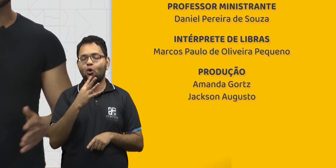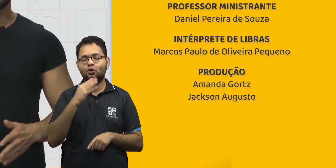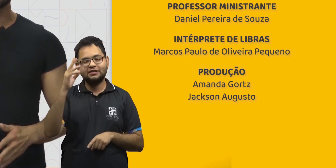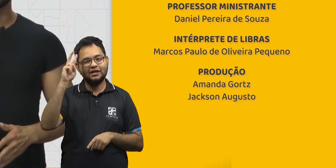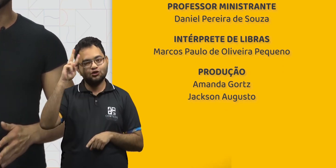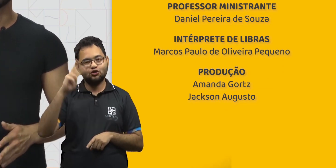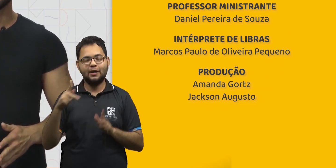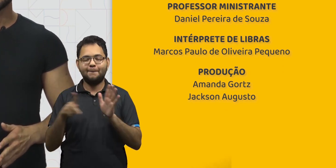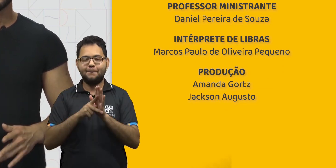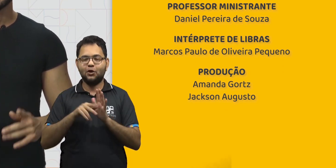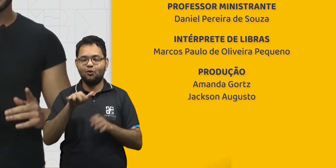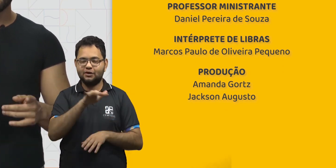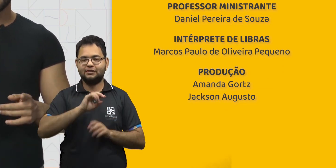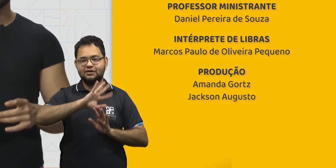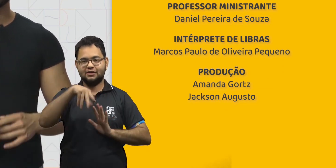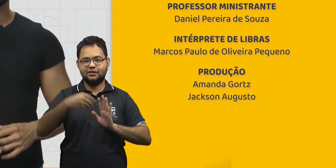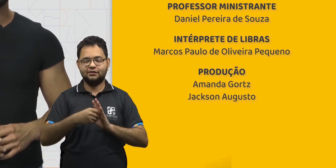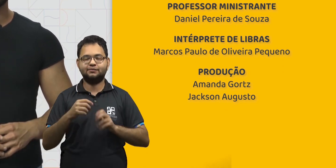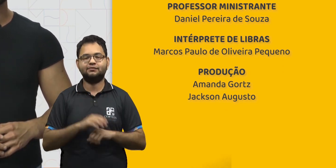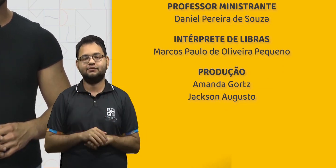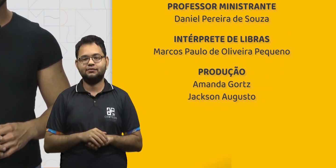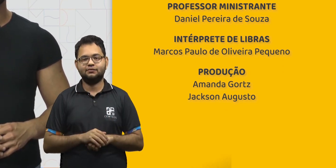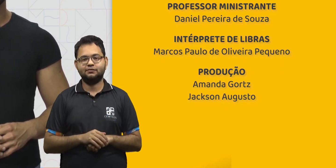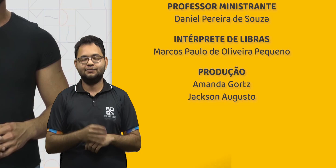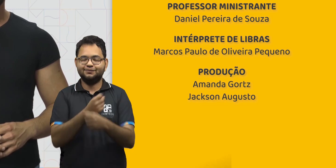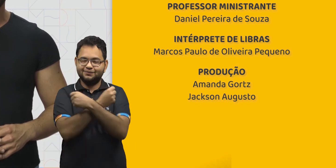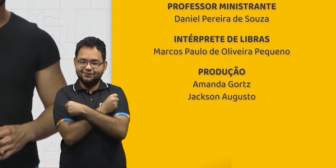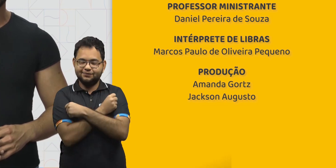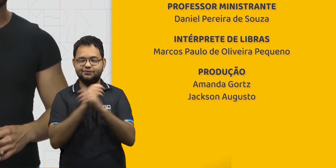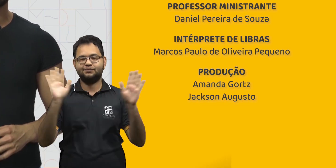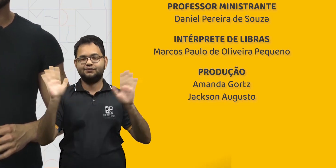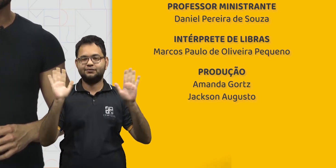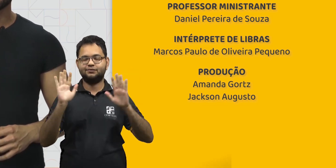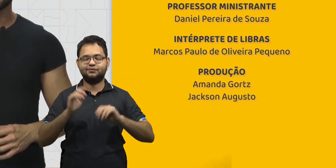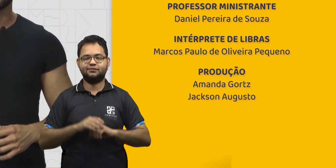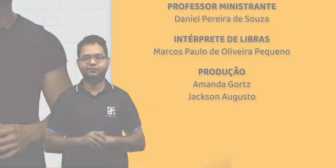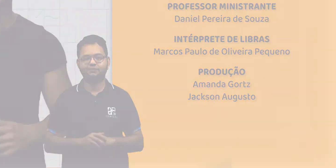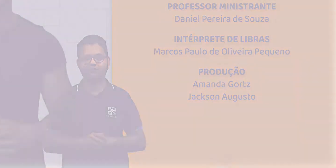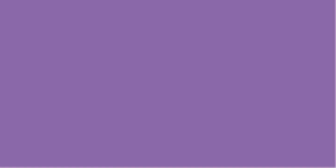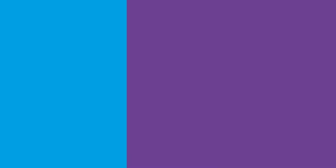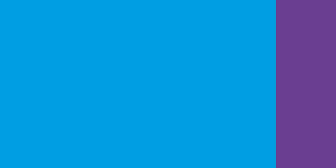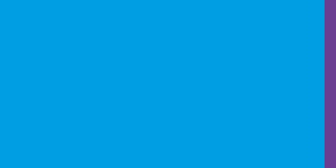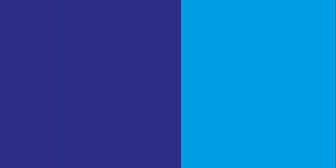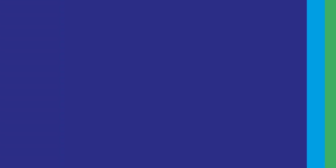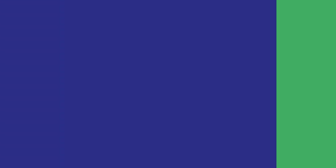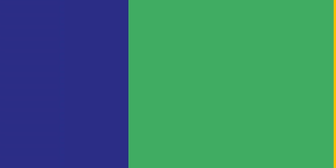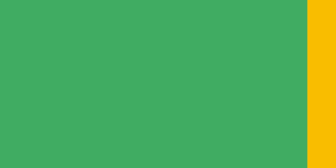da nossa Amazônia. Aguardo você na próxima aula. Um grande abraço. Tchau, tchau.